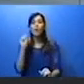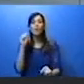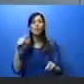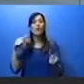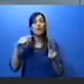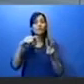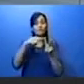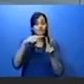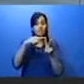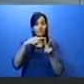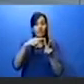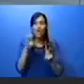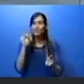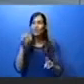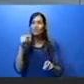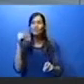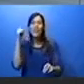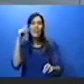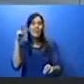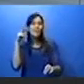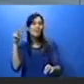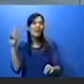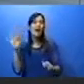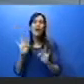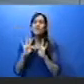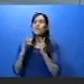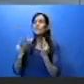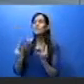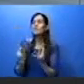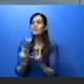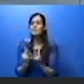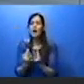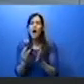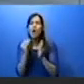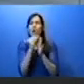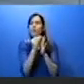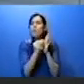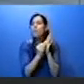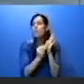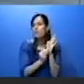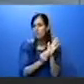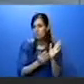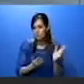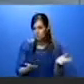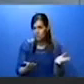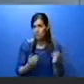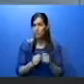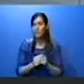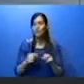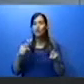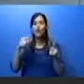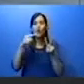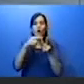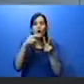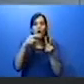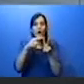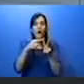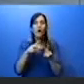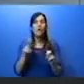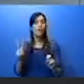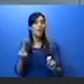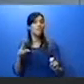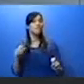A aula de hoje foi para vocês familiarizarem com o conceito de radiação como operação